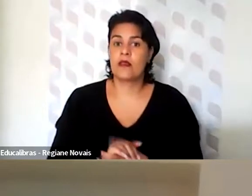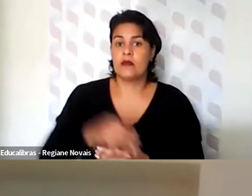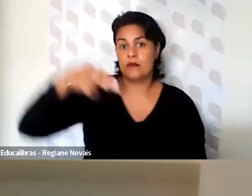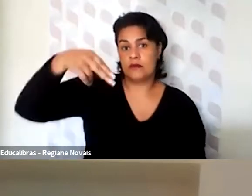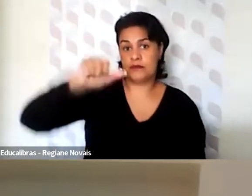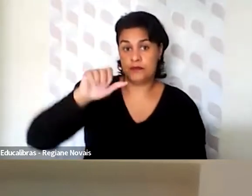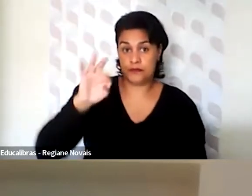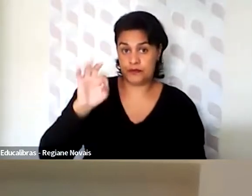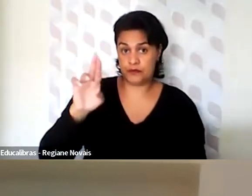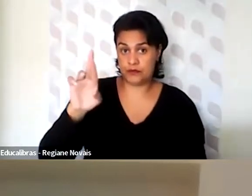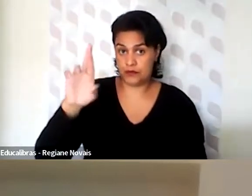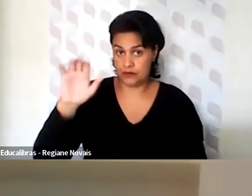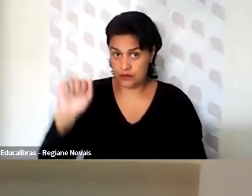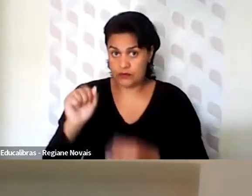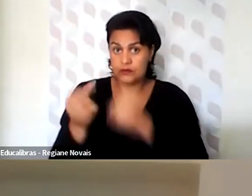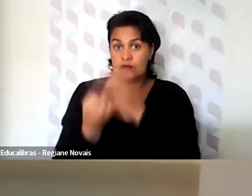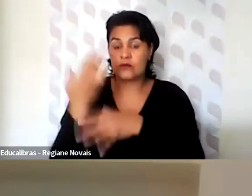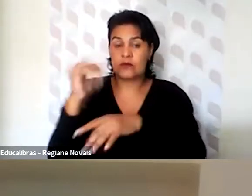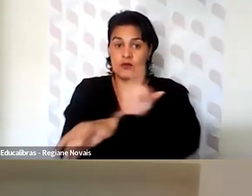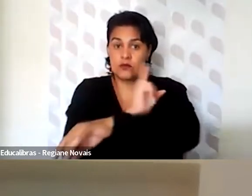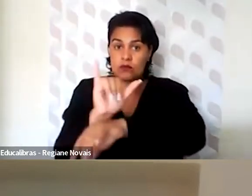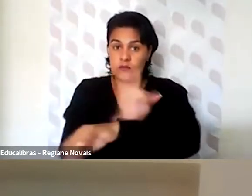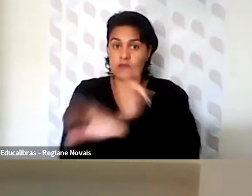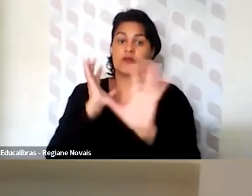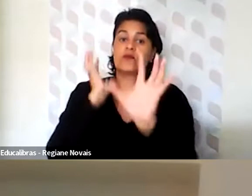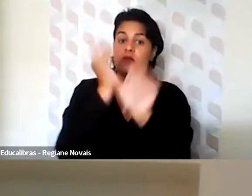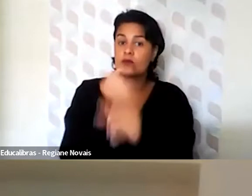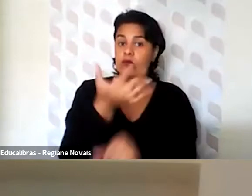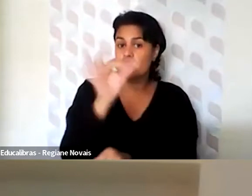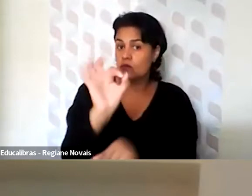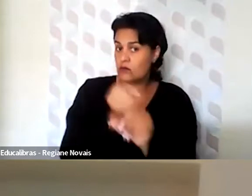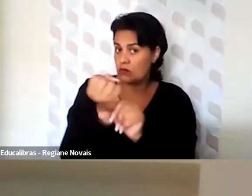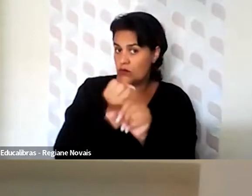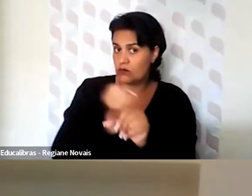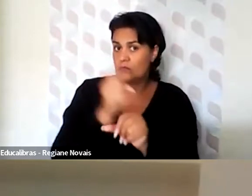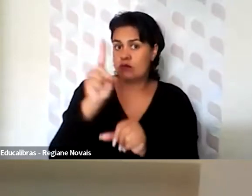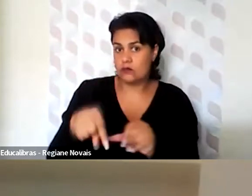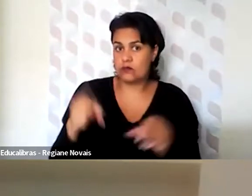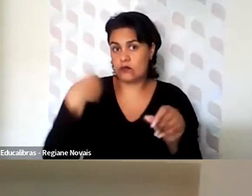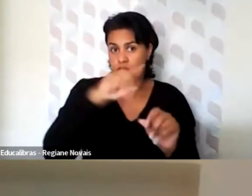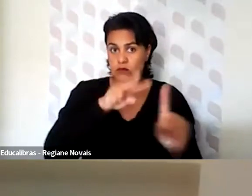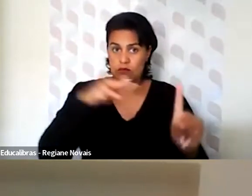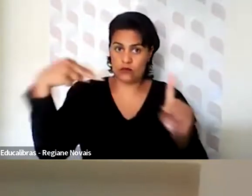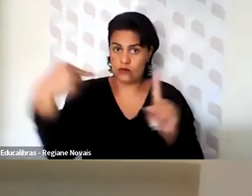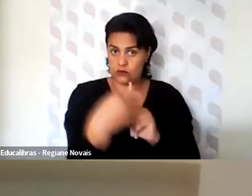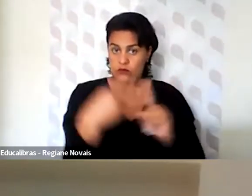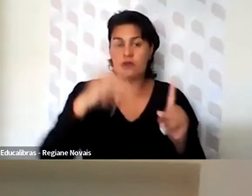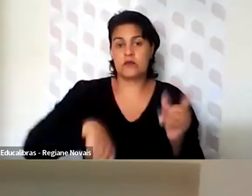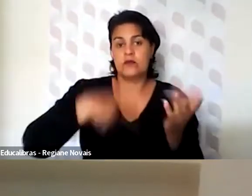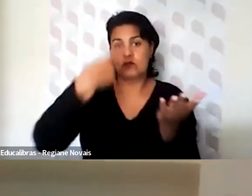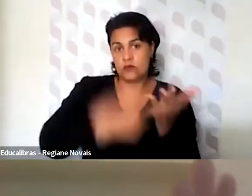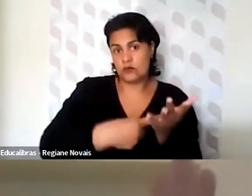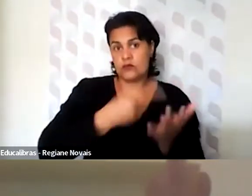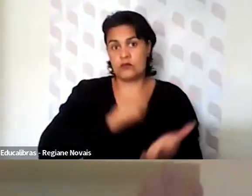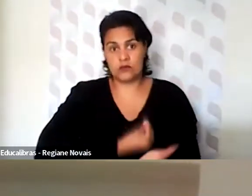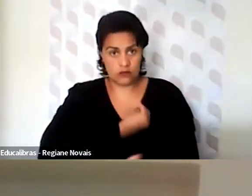com esse grupo uma estratégia para os próximos 10 anos. Então, a gente chama a estratégia, a nossa visão de sustentabilidade, um compromisso com a vida, em que a